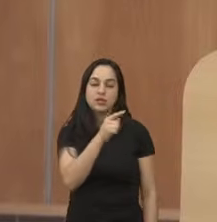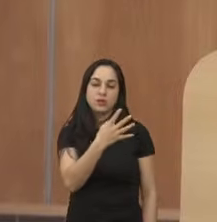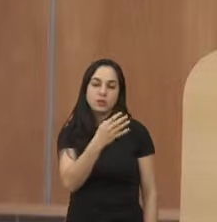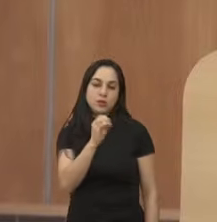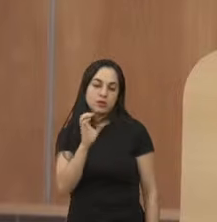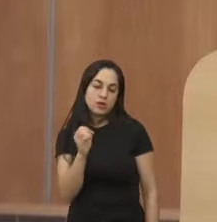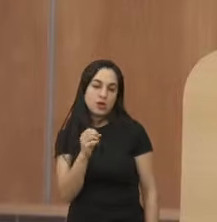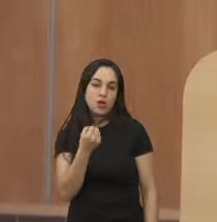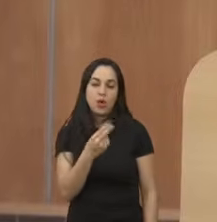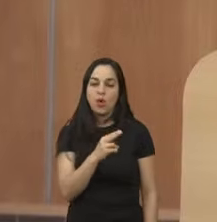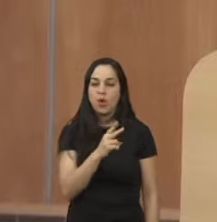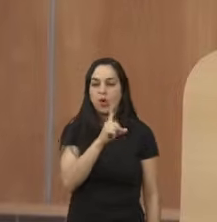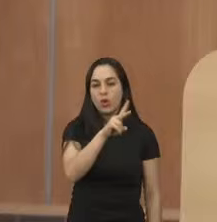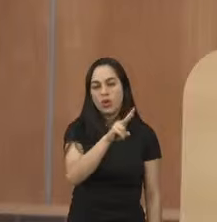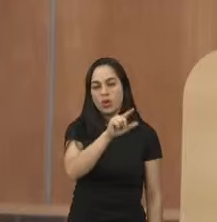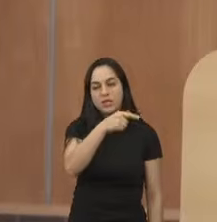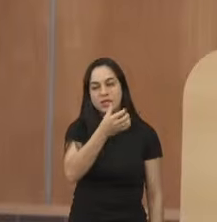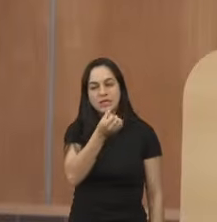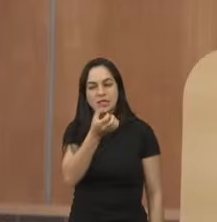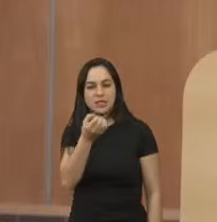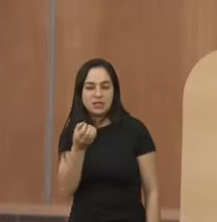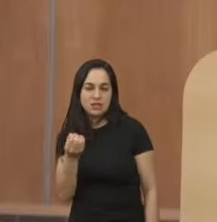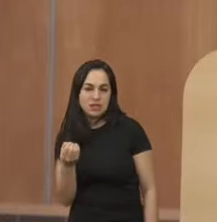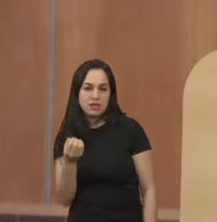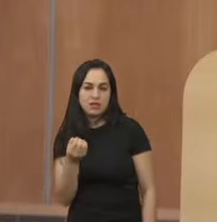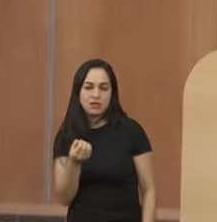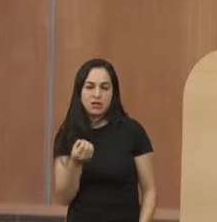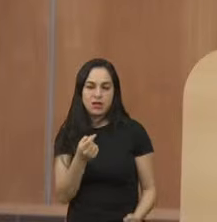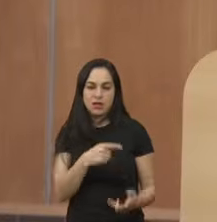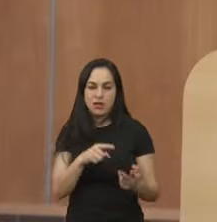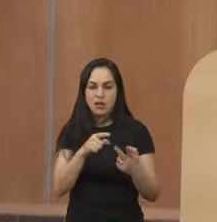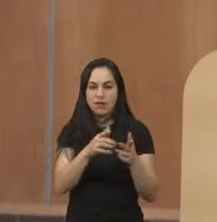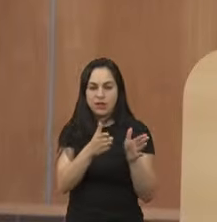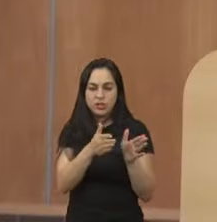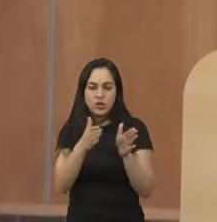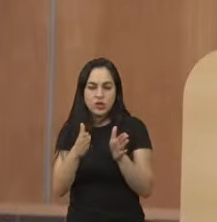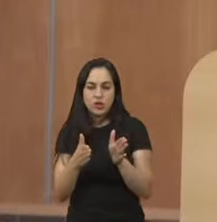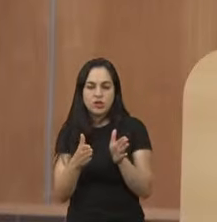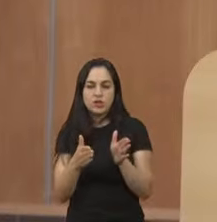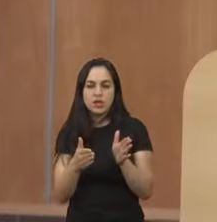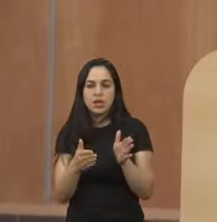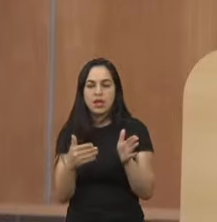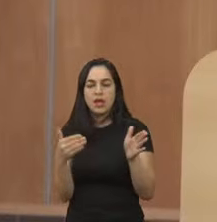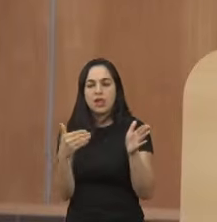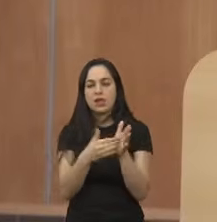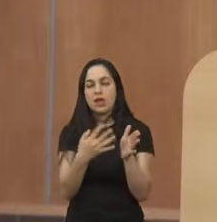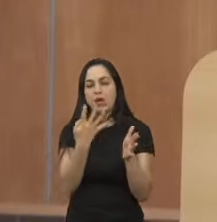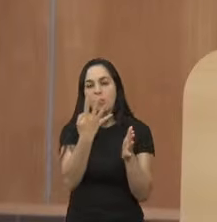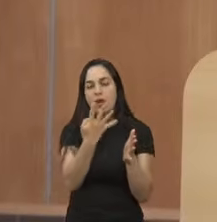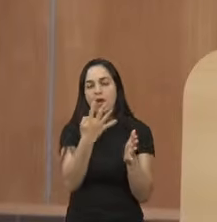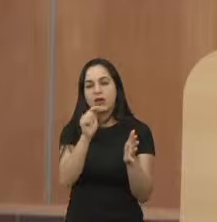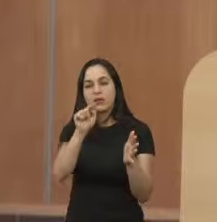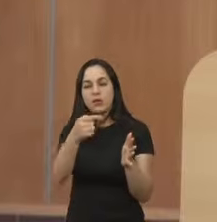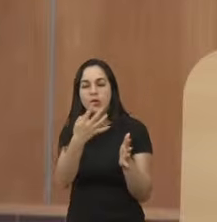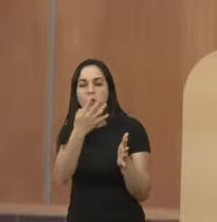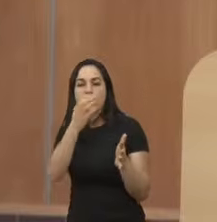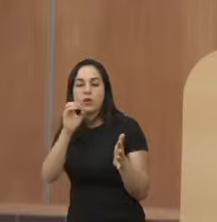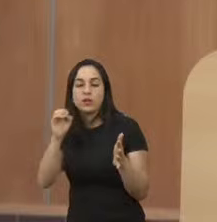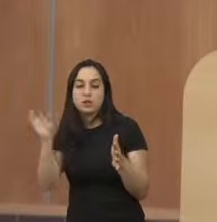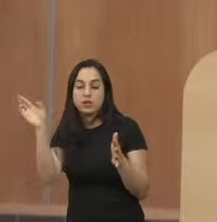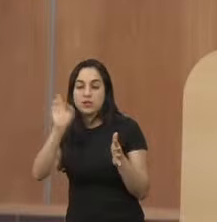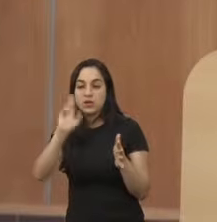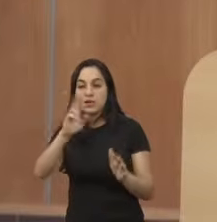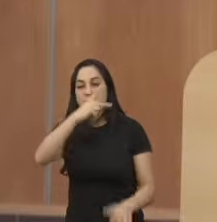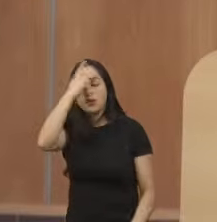2.640, e a faixa 2 entre R$ 2.640 até R$ 4.400. Então, são pessoas que são mais